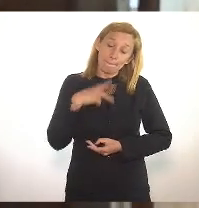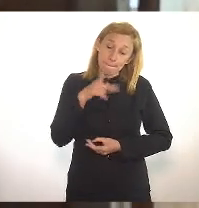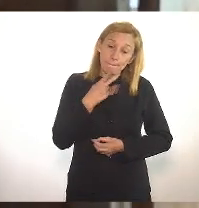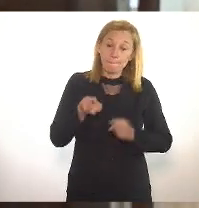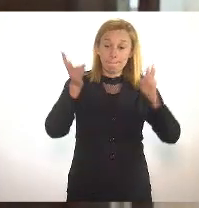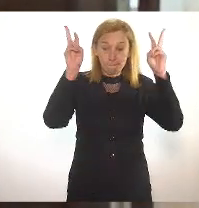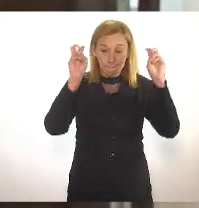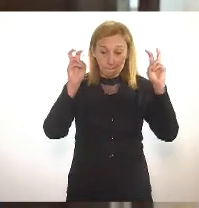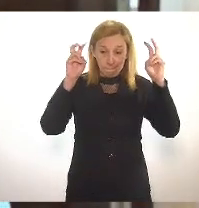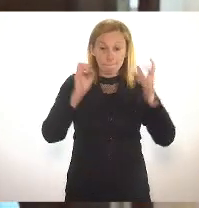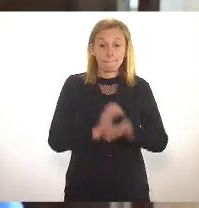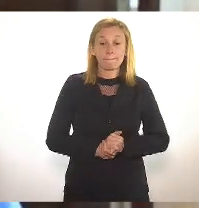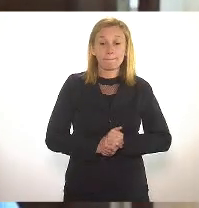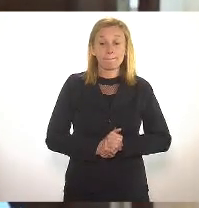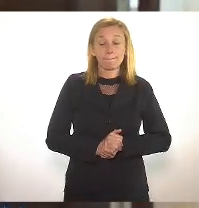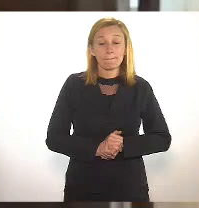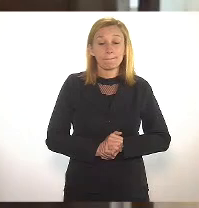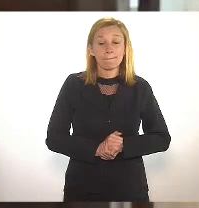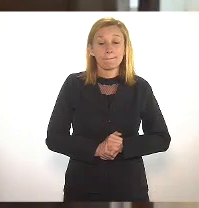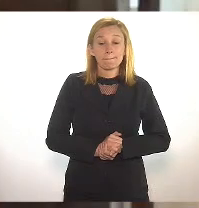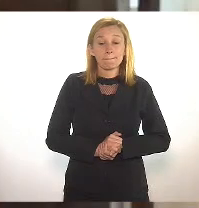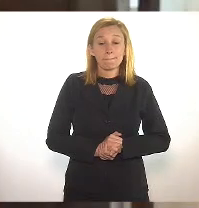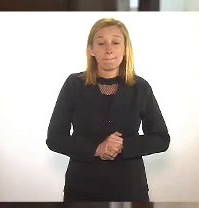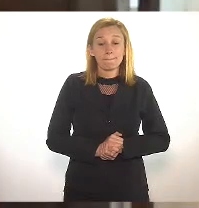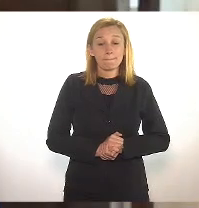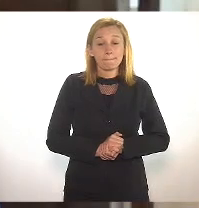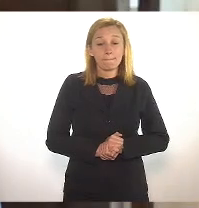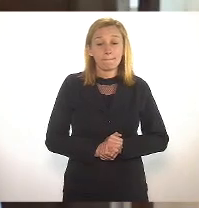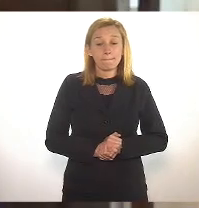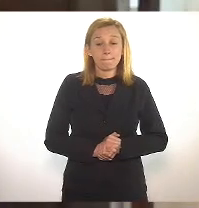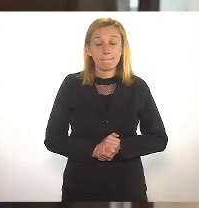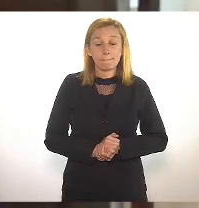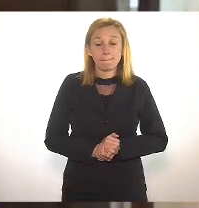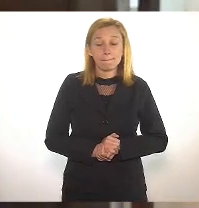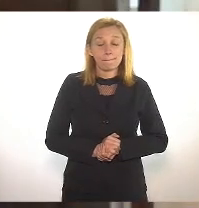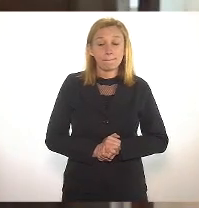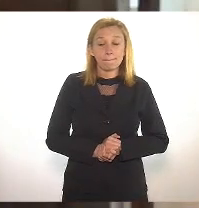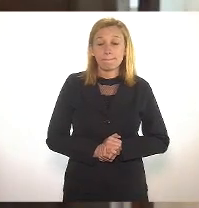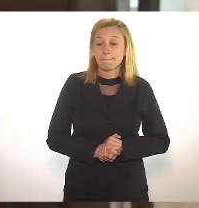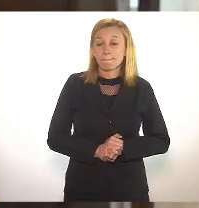tema, quando, em tese, né, nós não devemos estar